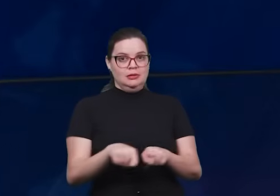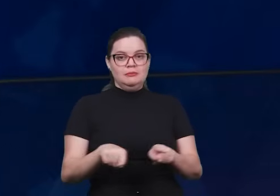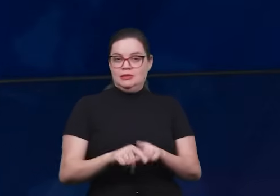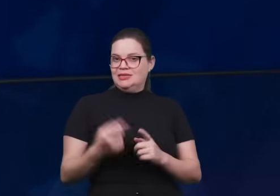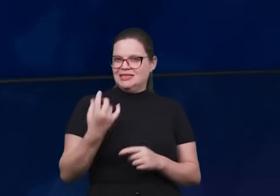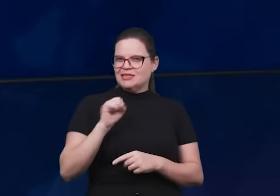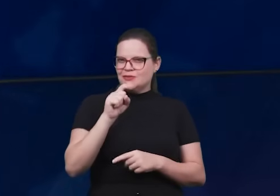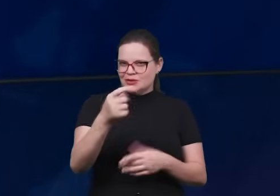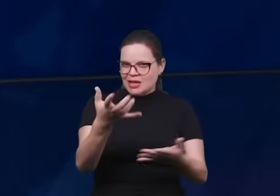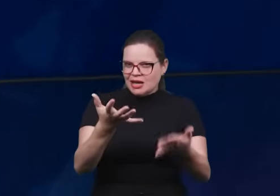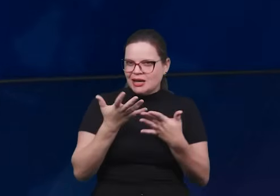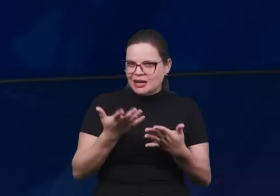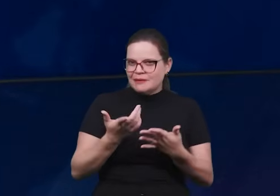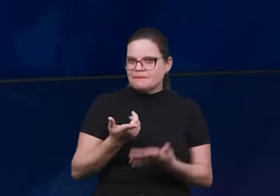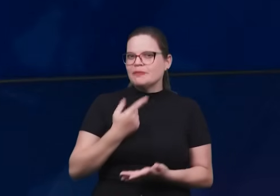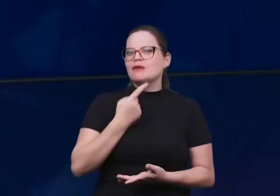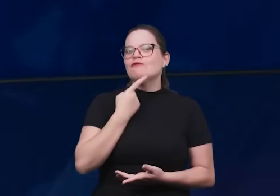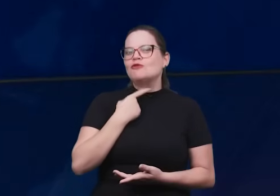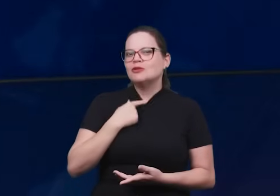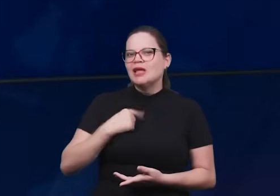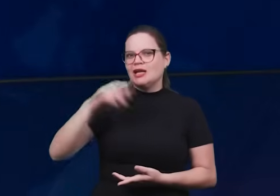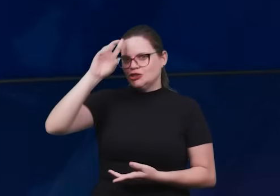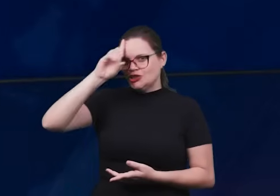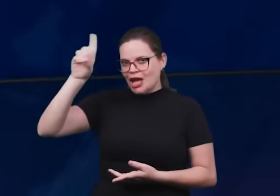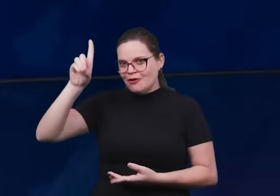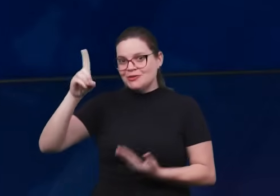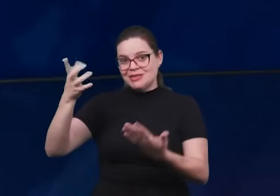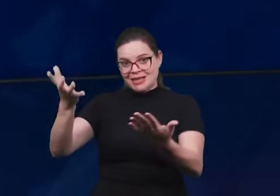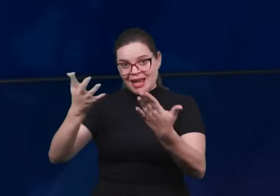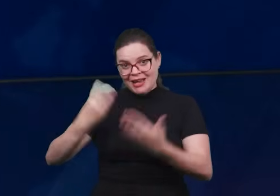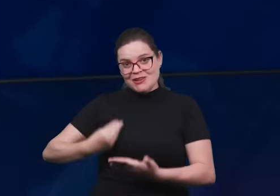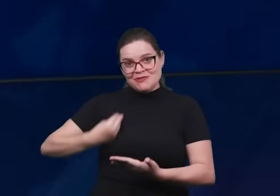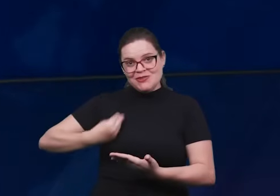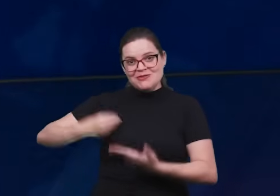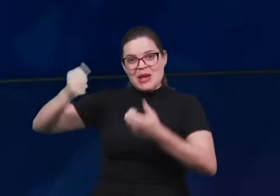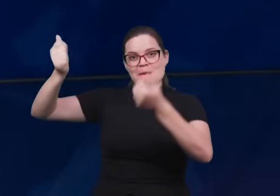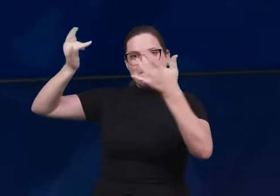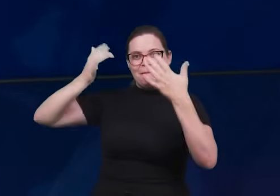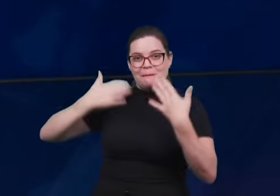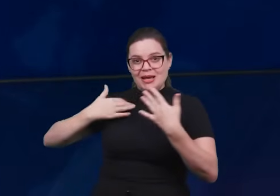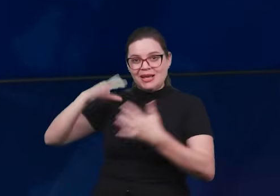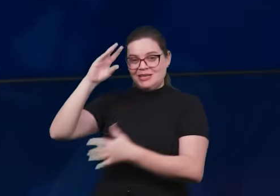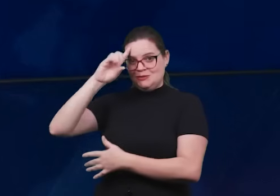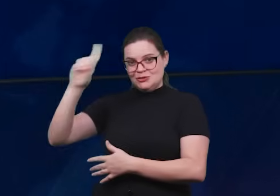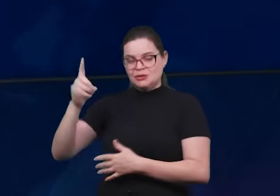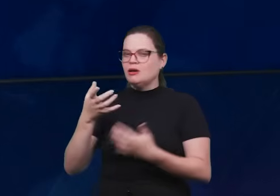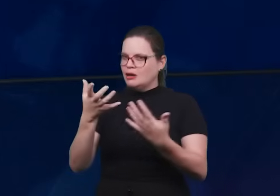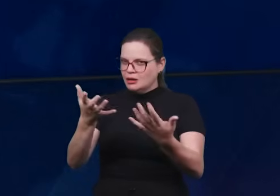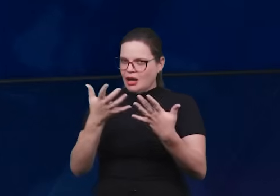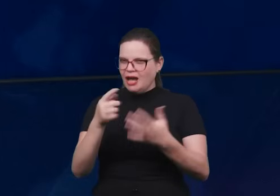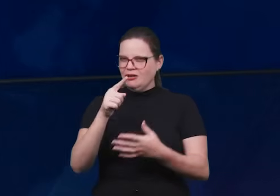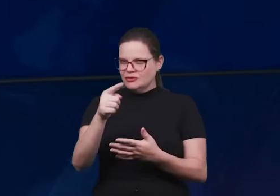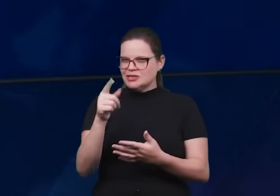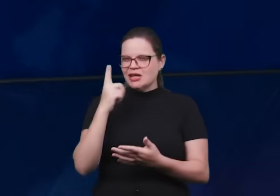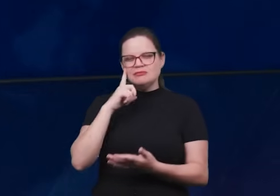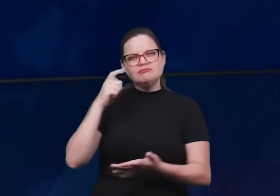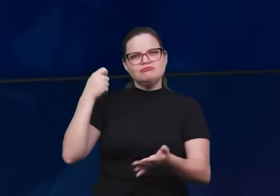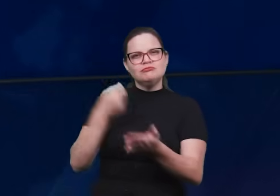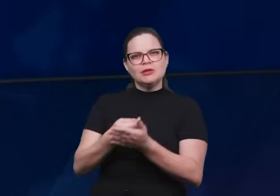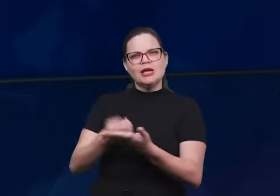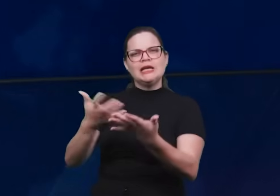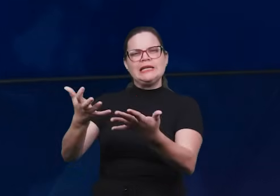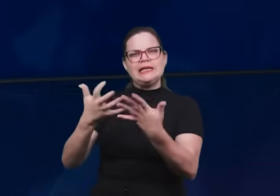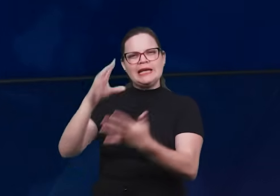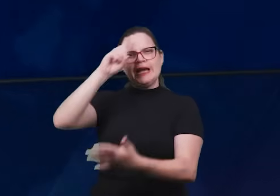for viver conforme a vontade de Deus, sob as bênçãos do Senhor, e se for a sua opção de ouvir a voz